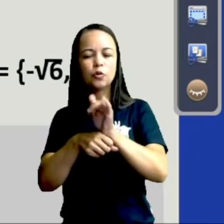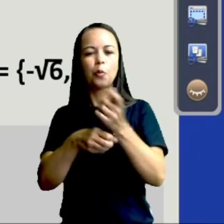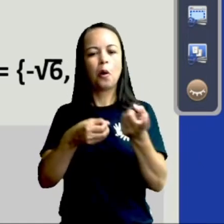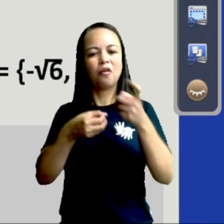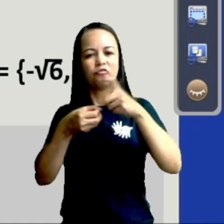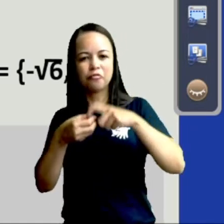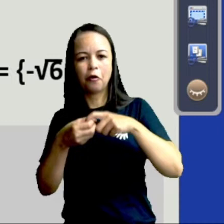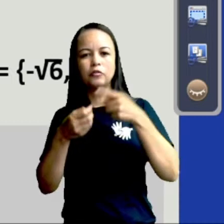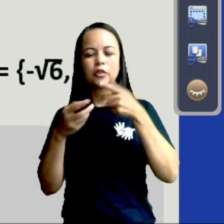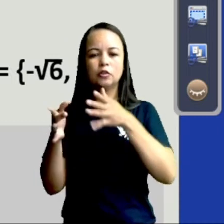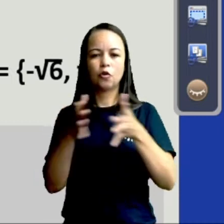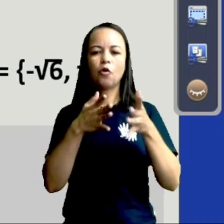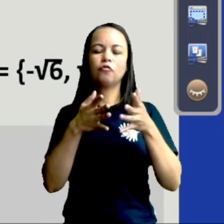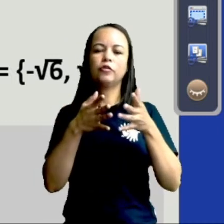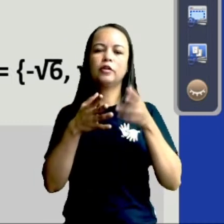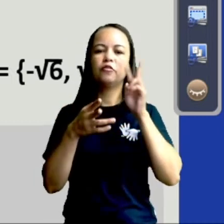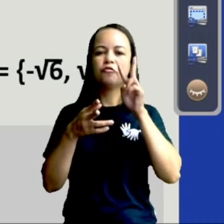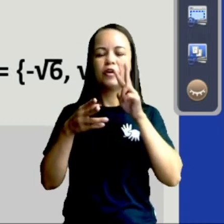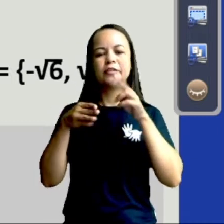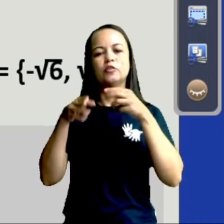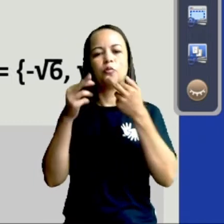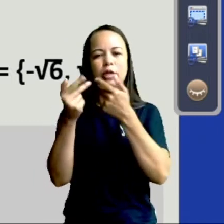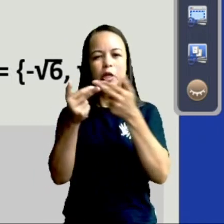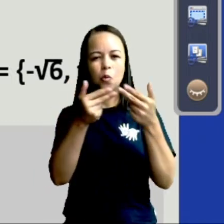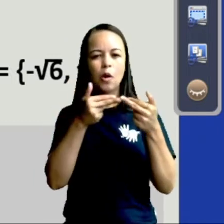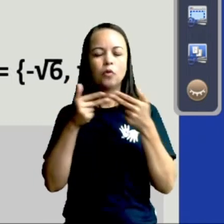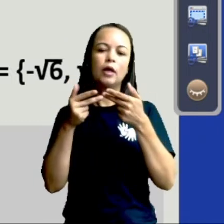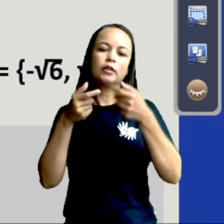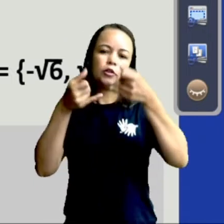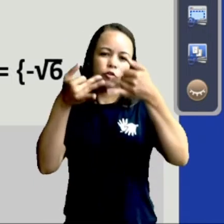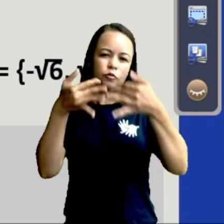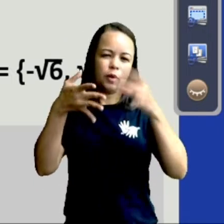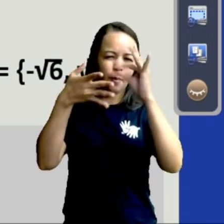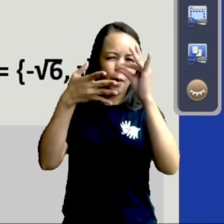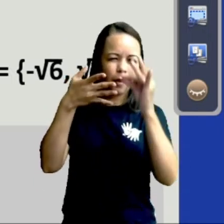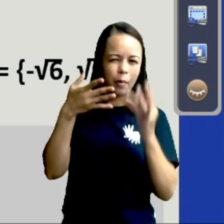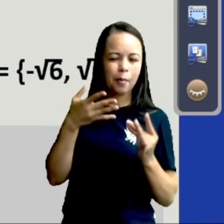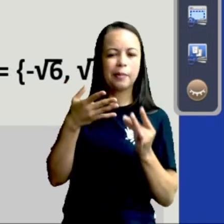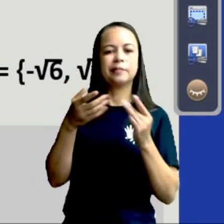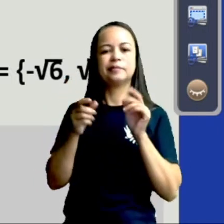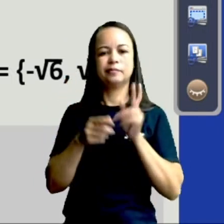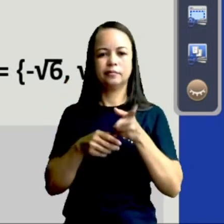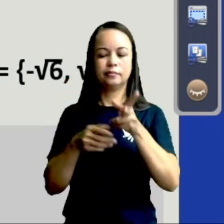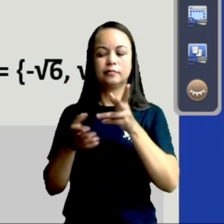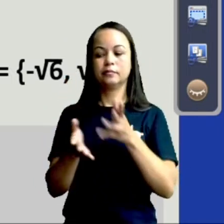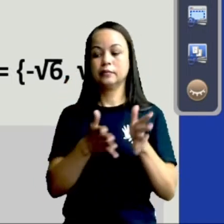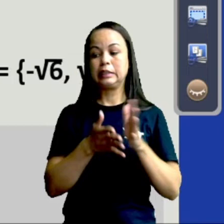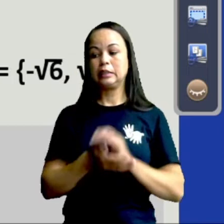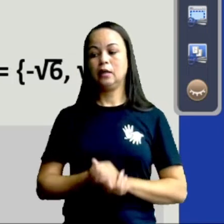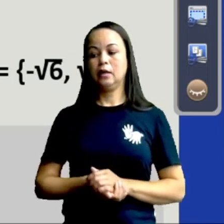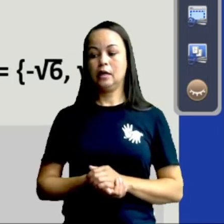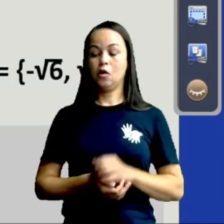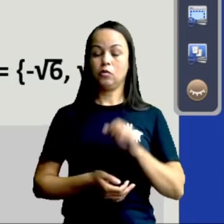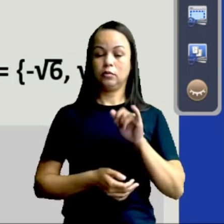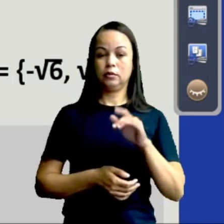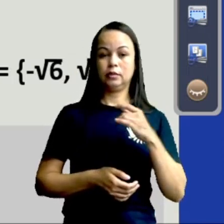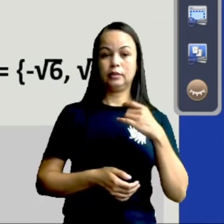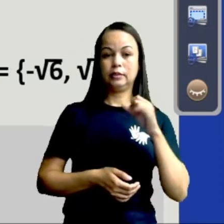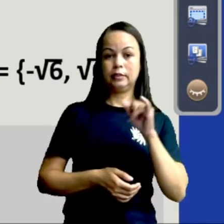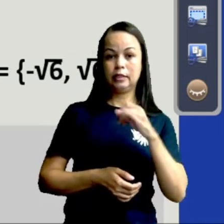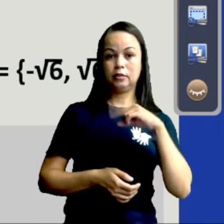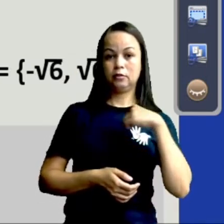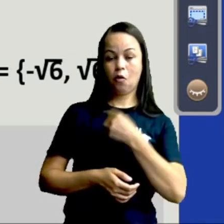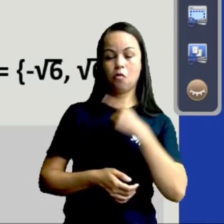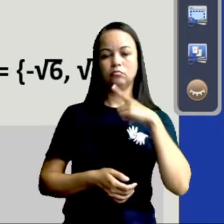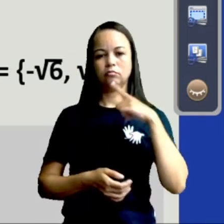sobre igualdades, tá? Porque eu explico tudo isso bem direitinho. Ou seja, se a gente tem uma igualdade, uma equação, o que a